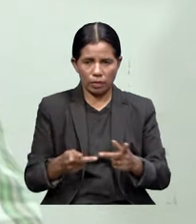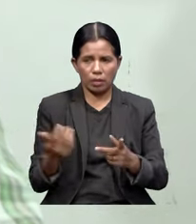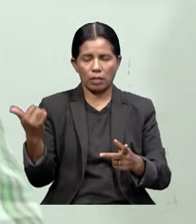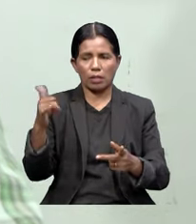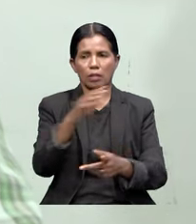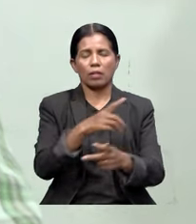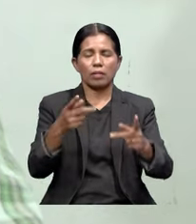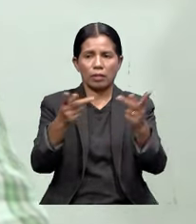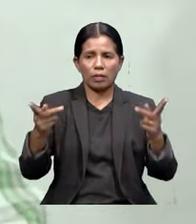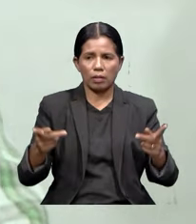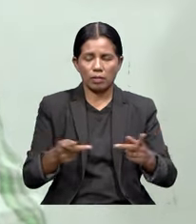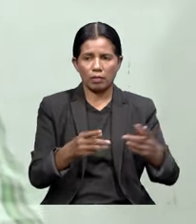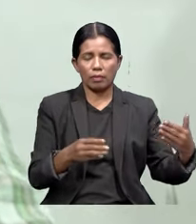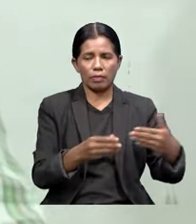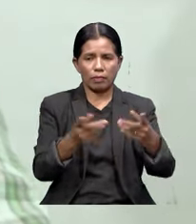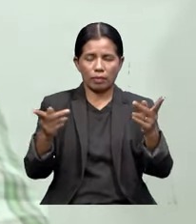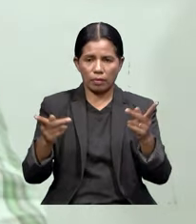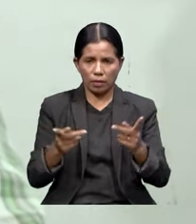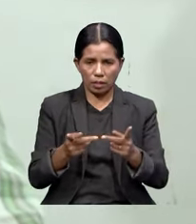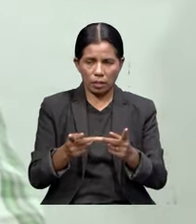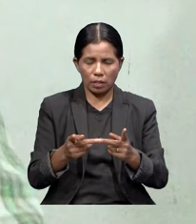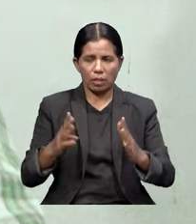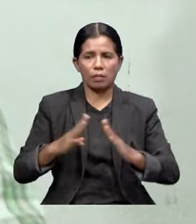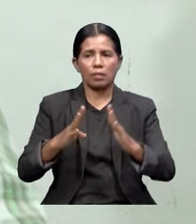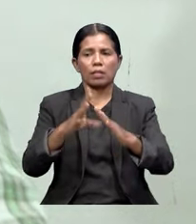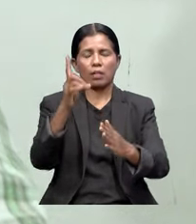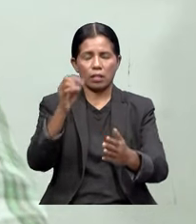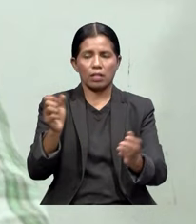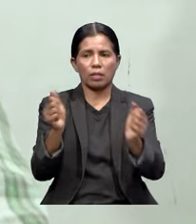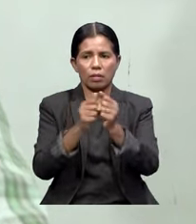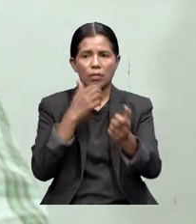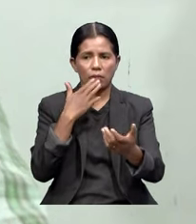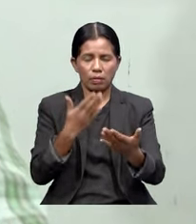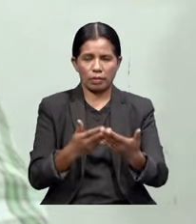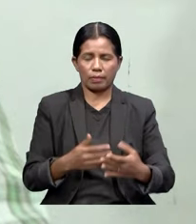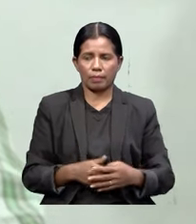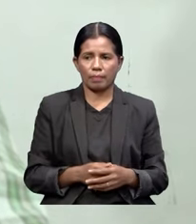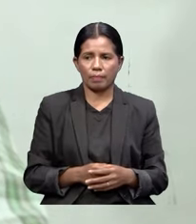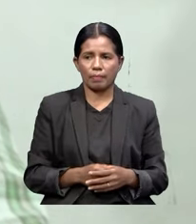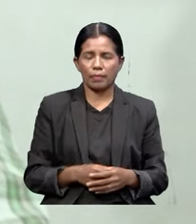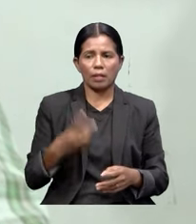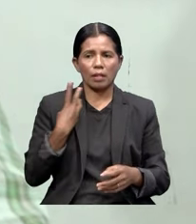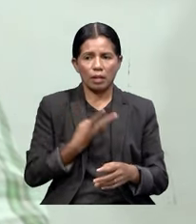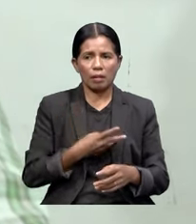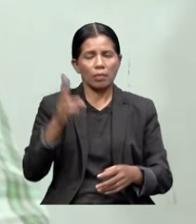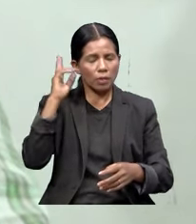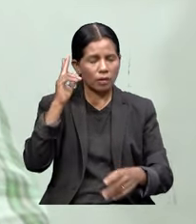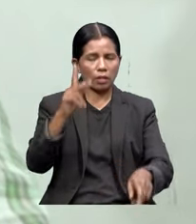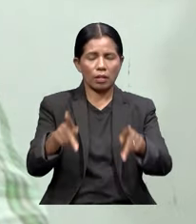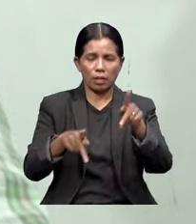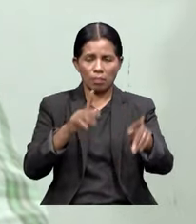assegura o ordenamento e a capital de Nenê Rodia. A Mirona, cada vendedor